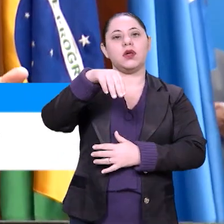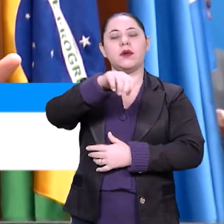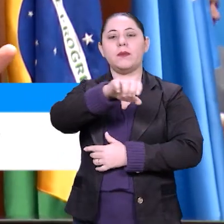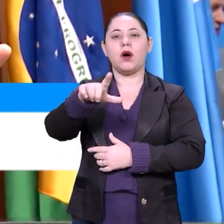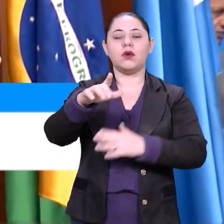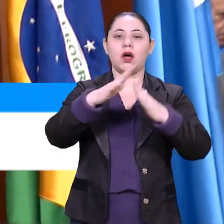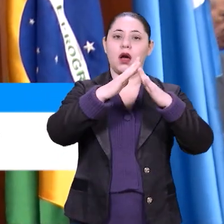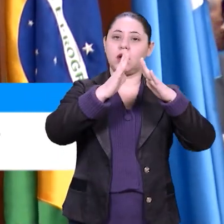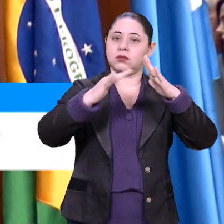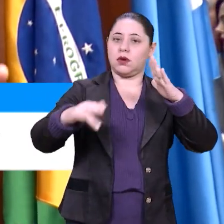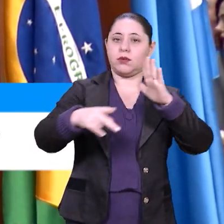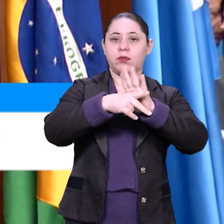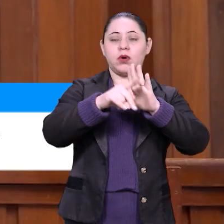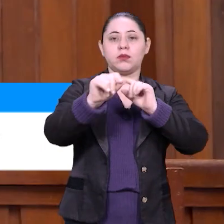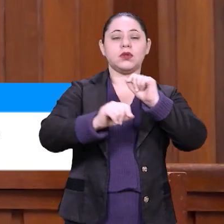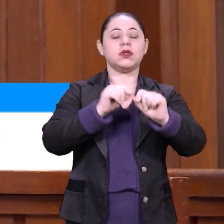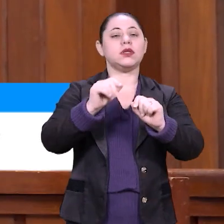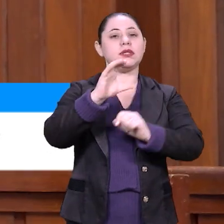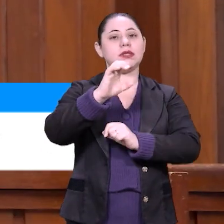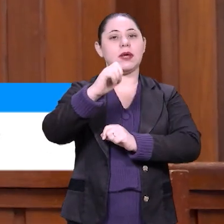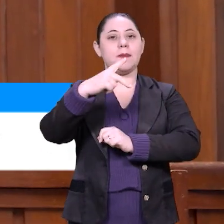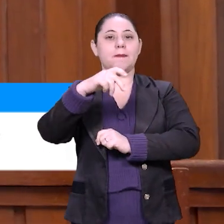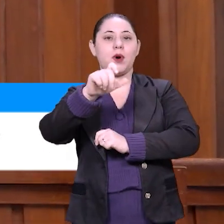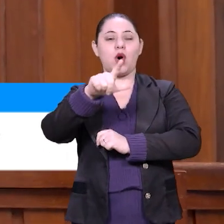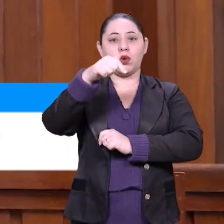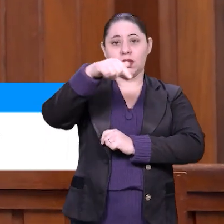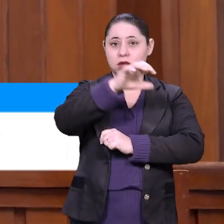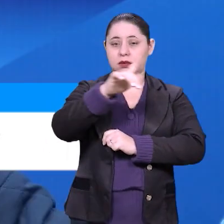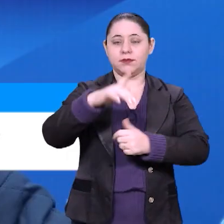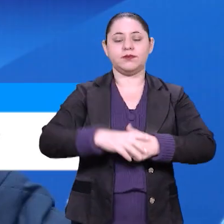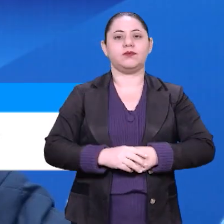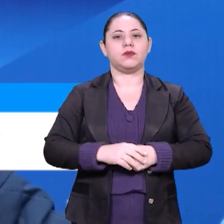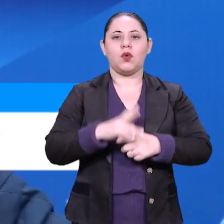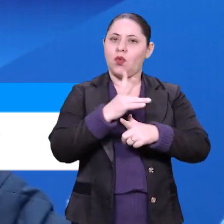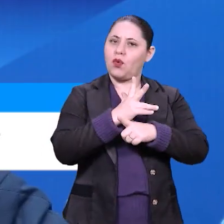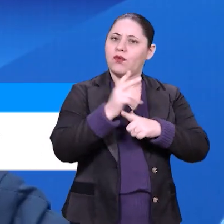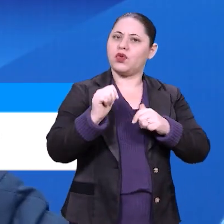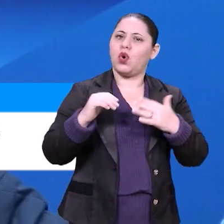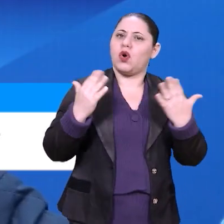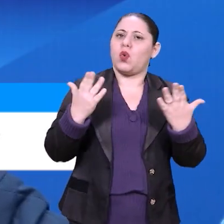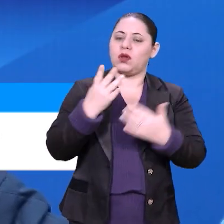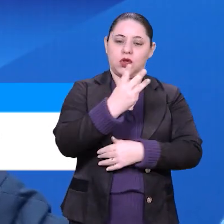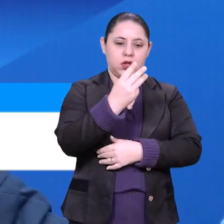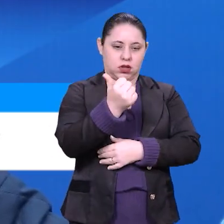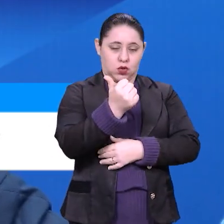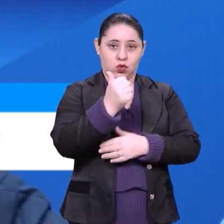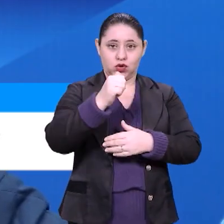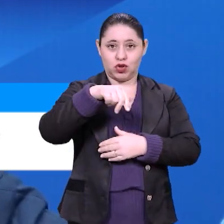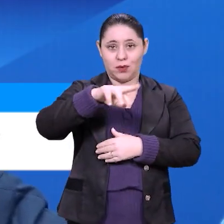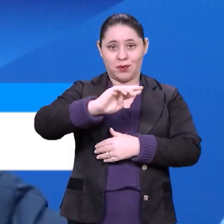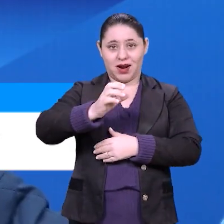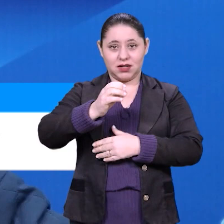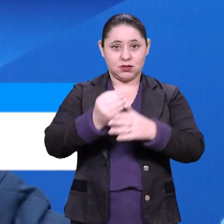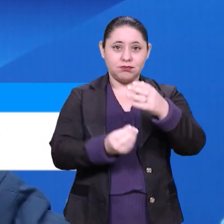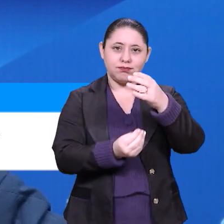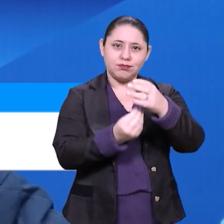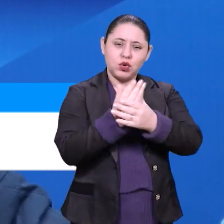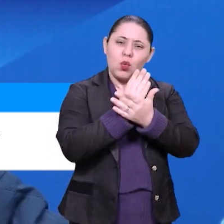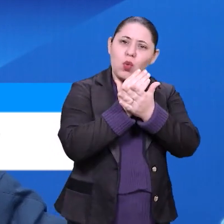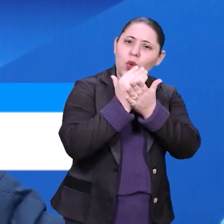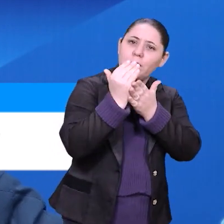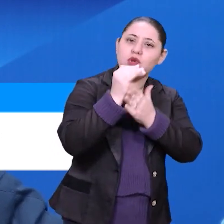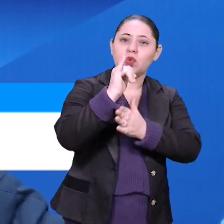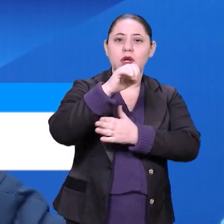IMOL na Casa da Mulher Brasileira e no CEPOL em Campo Grande. Foi uma vitória quando, 31 de março, foi instalado